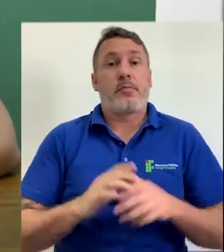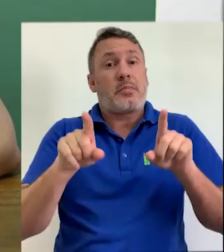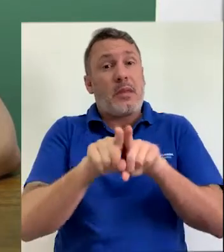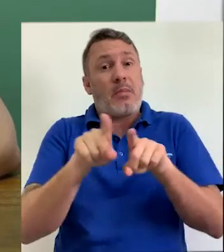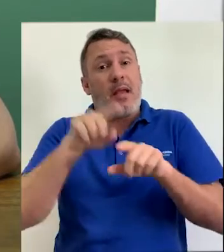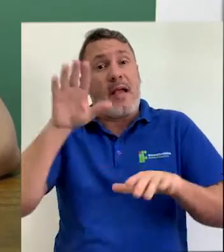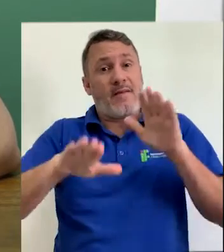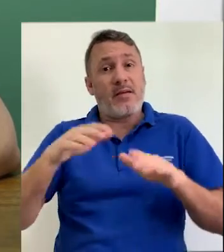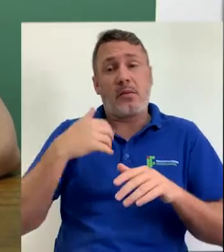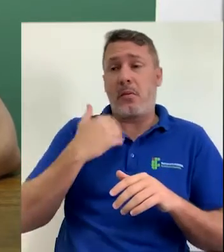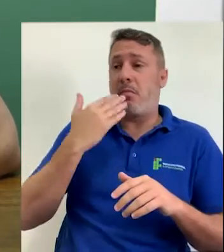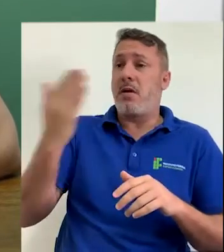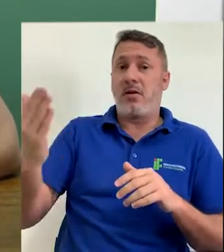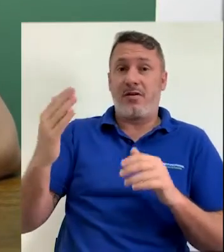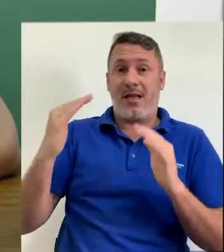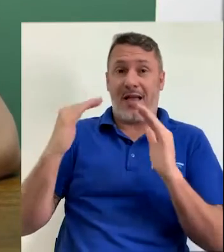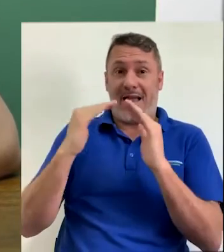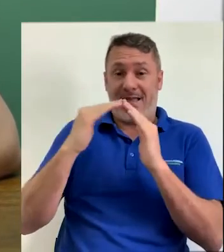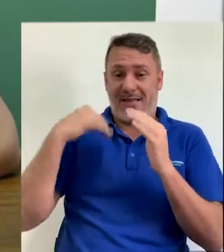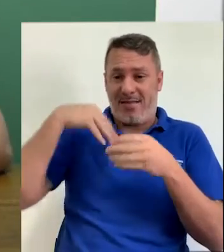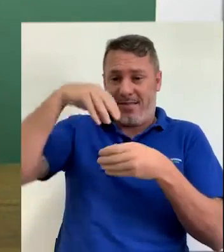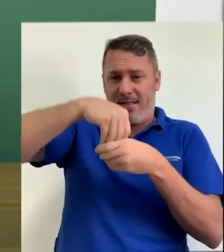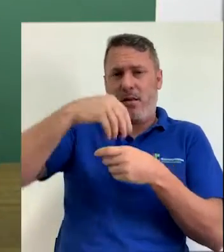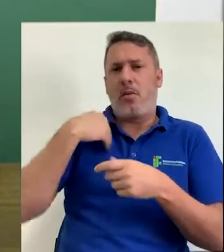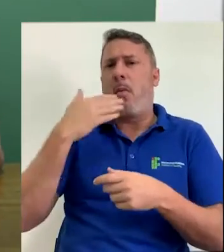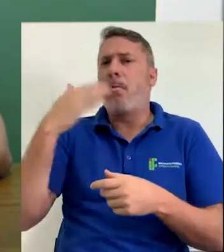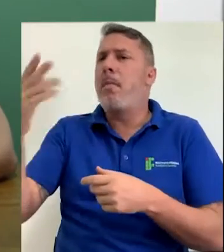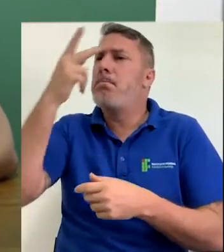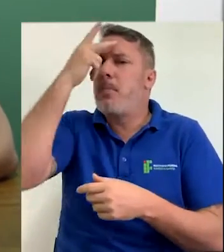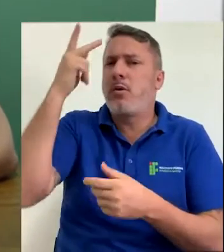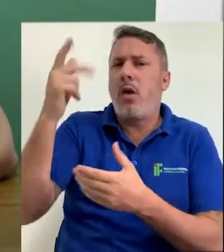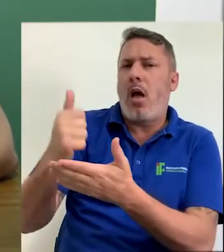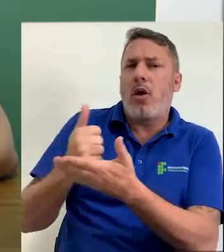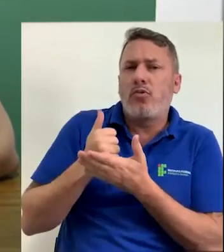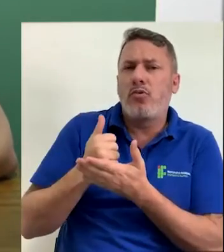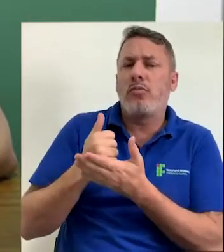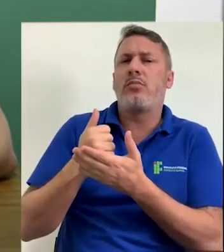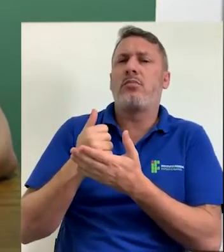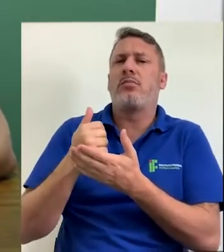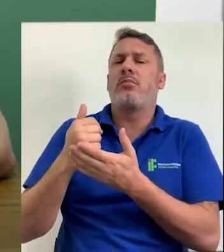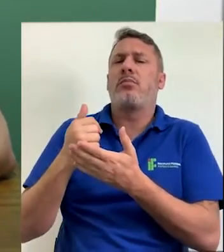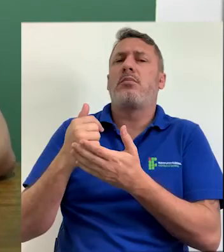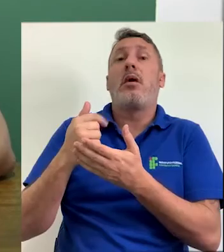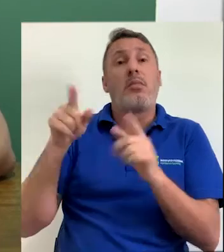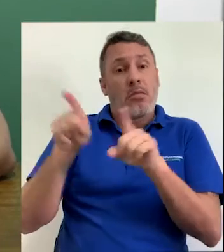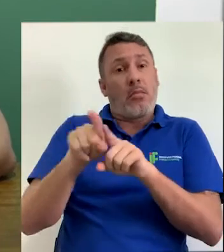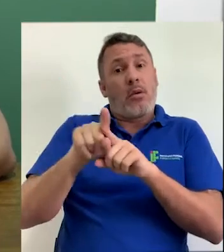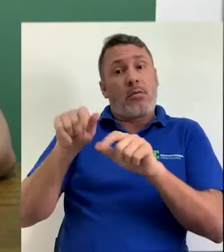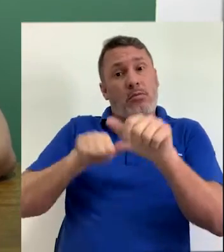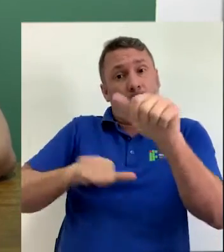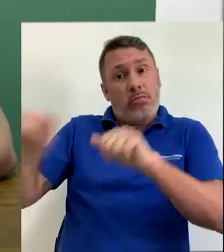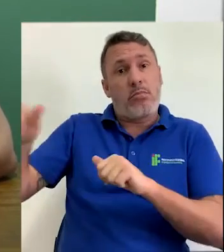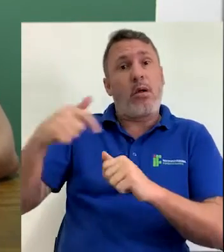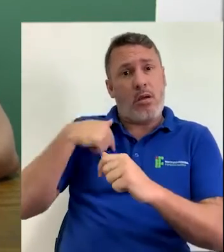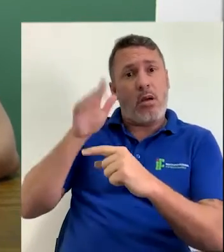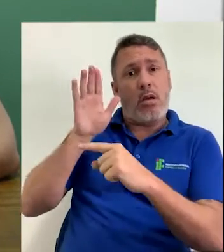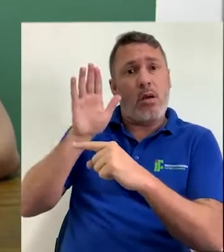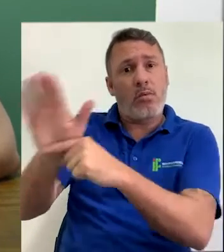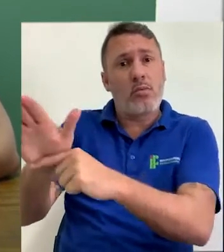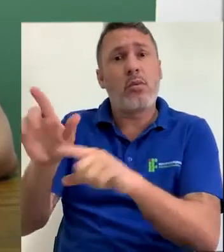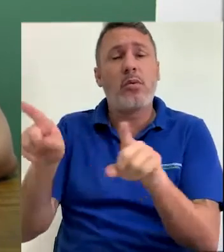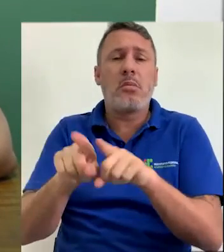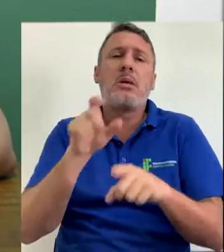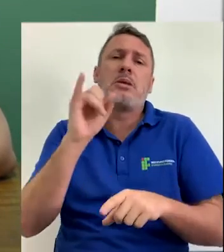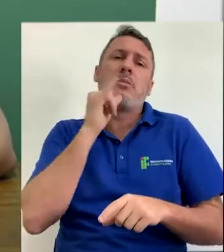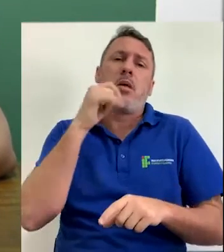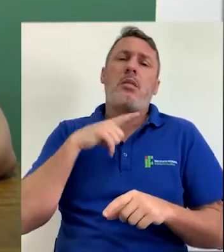ajuda dentro de casa, eu também posso ser aquela que oferece ajuda. Eu posso chegar